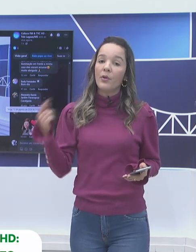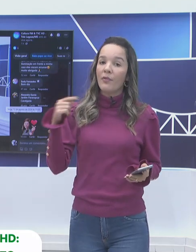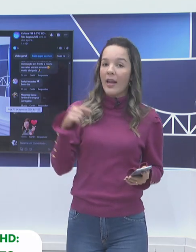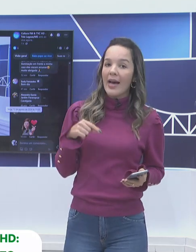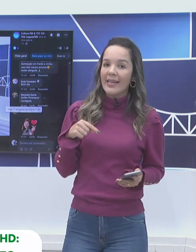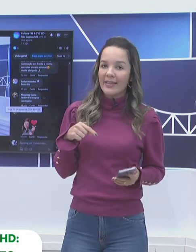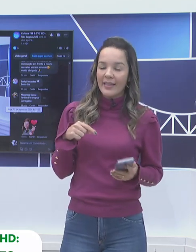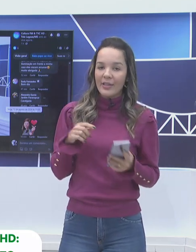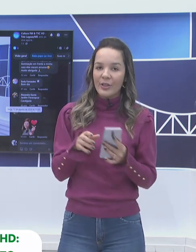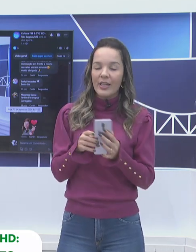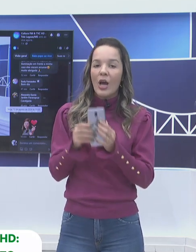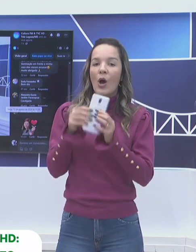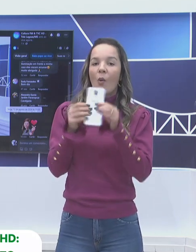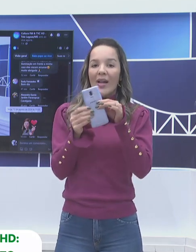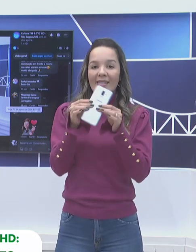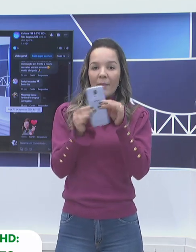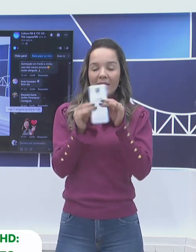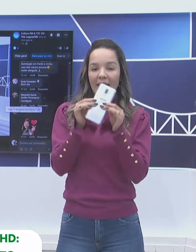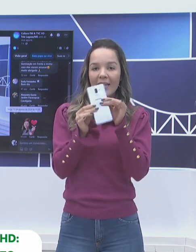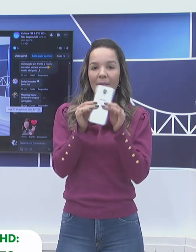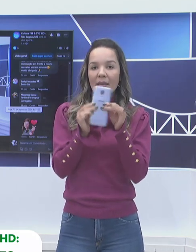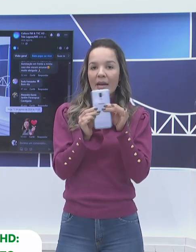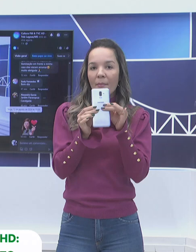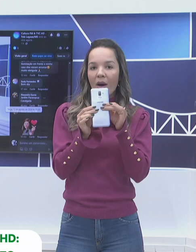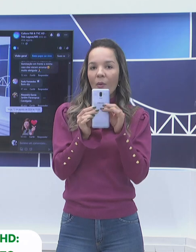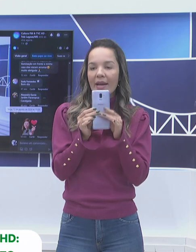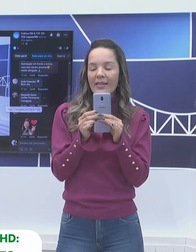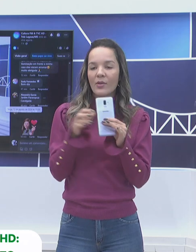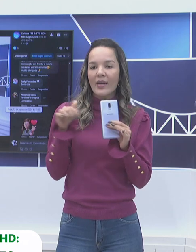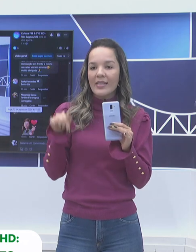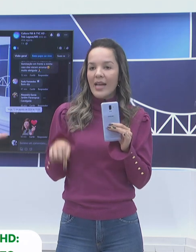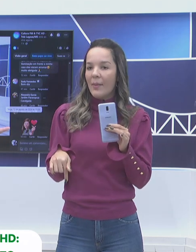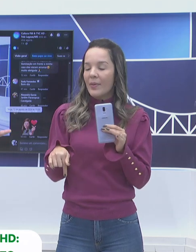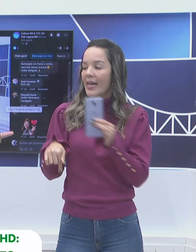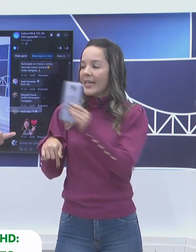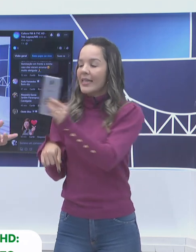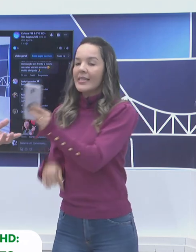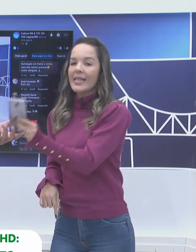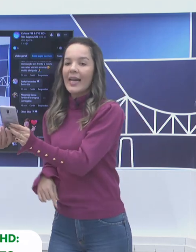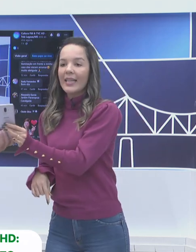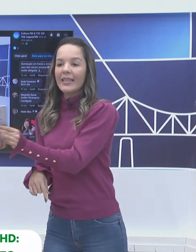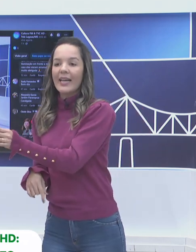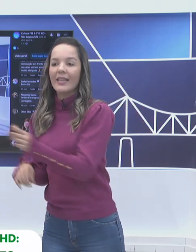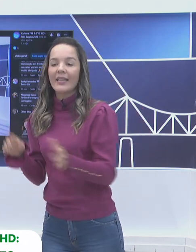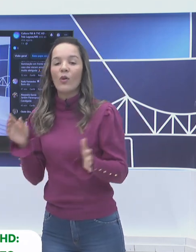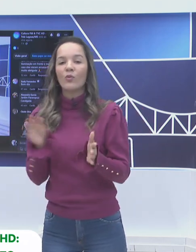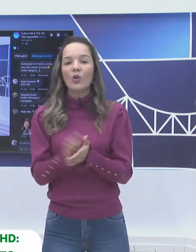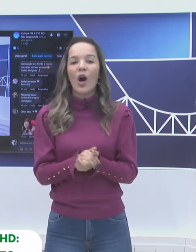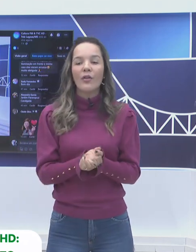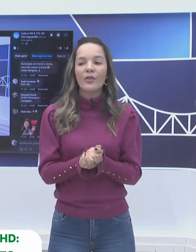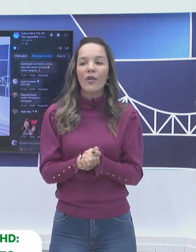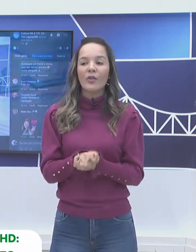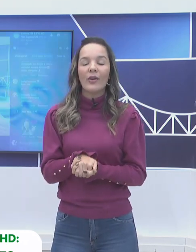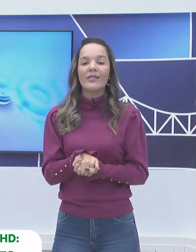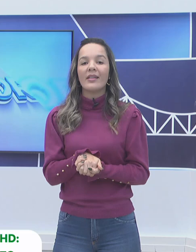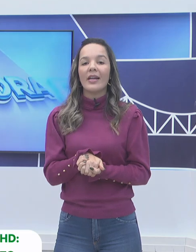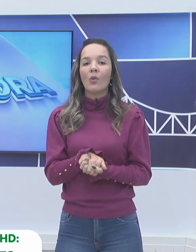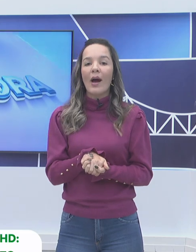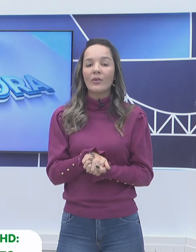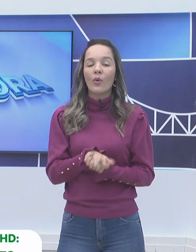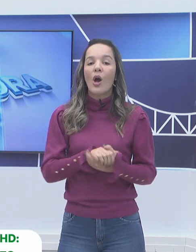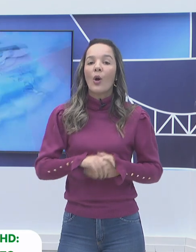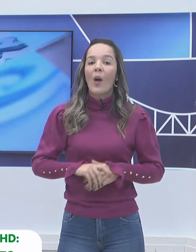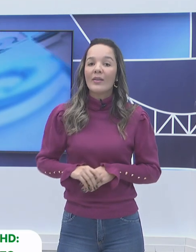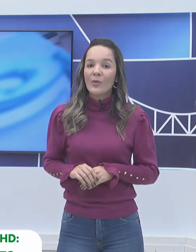E por Beijos. Falar em interagir, Opa. O WhatsApp tá aqui na minha mão. Deixa esse WhatsApp que está na tela, que é o